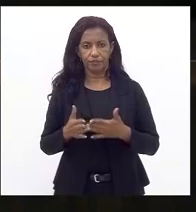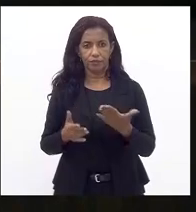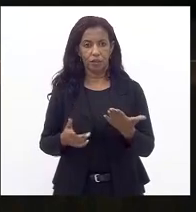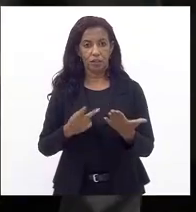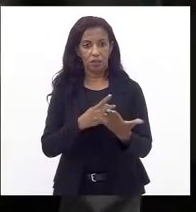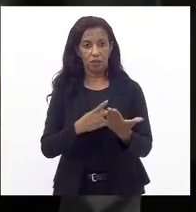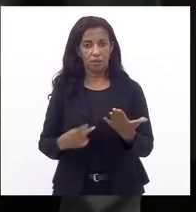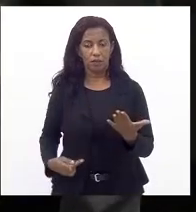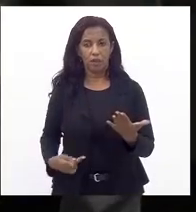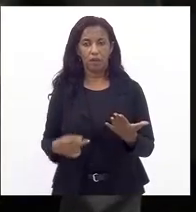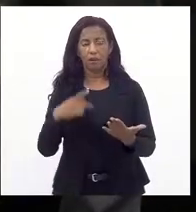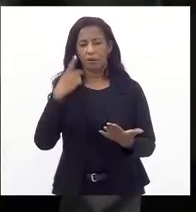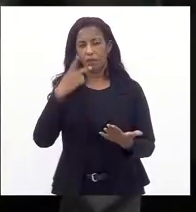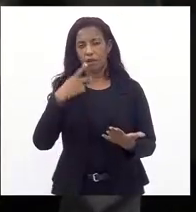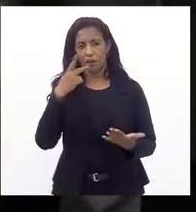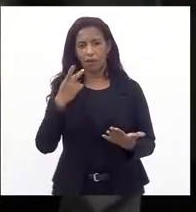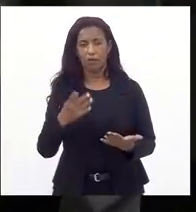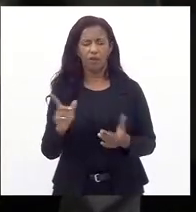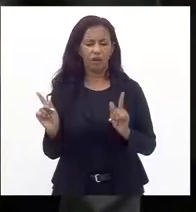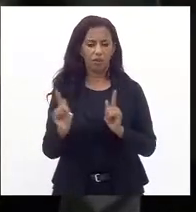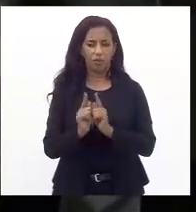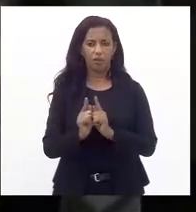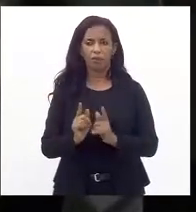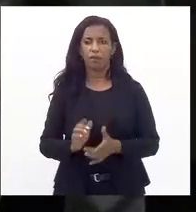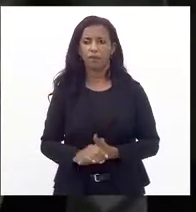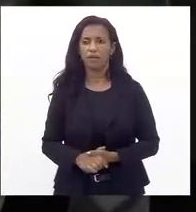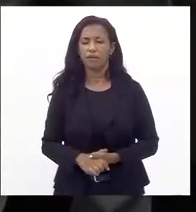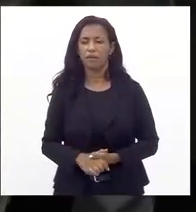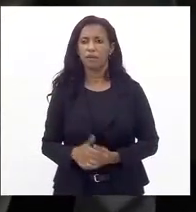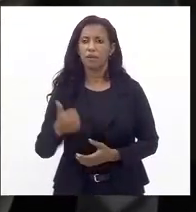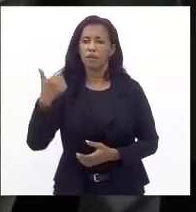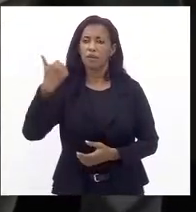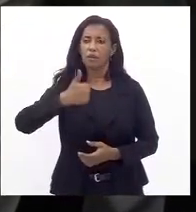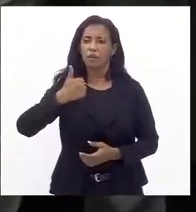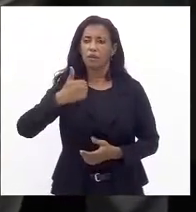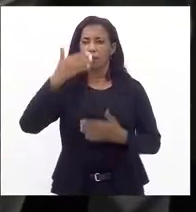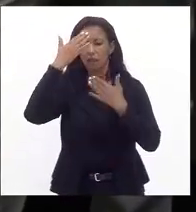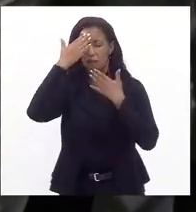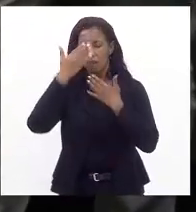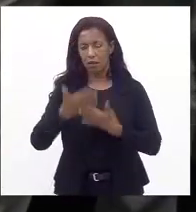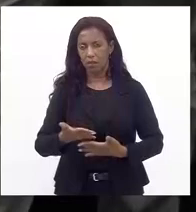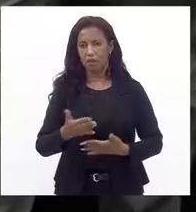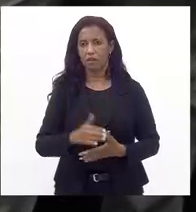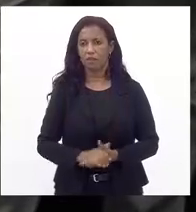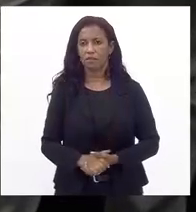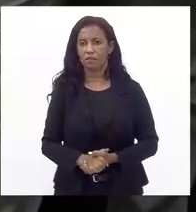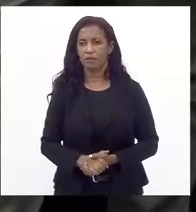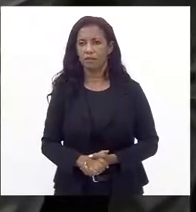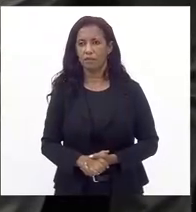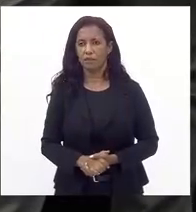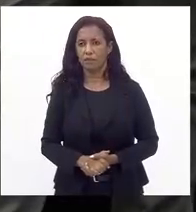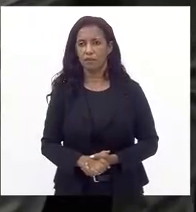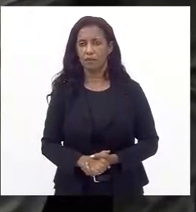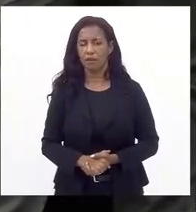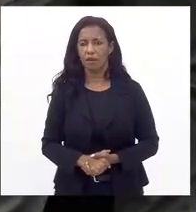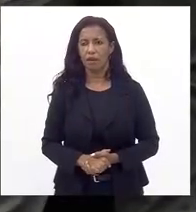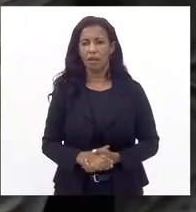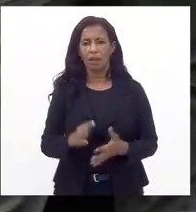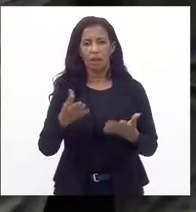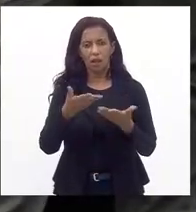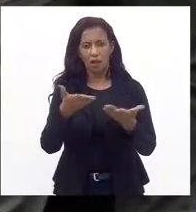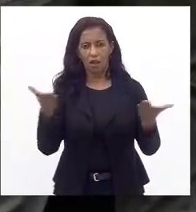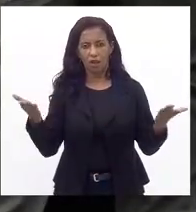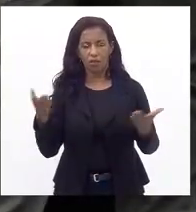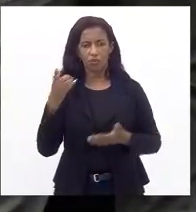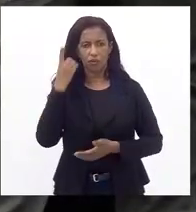presente minha fala é curta e meia hora para agradecer a grande imensa maioria